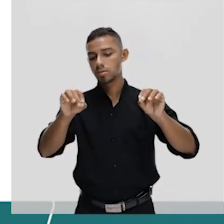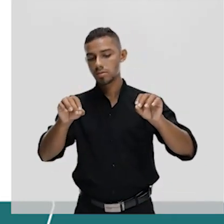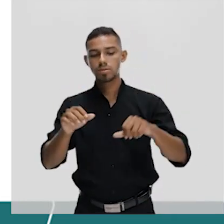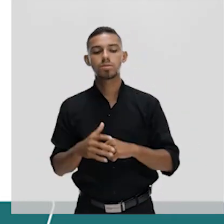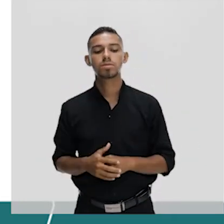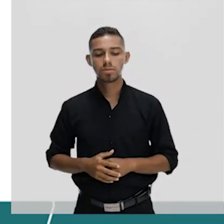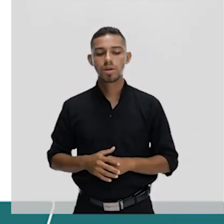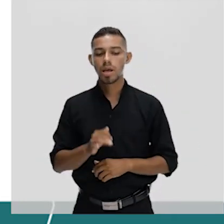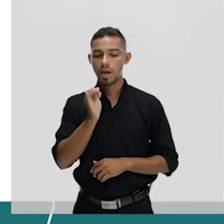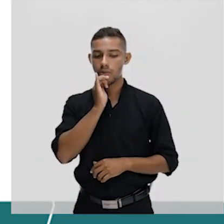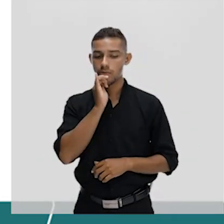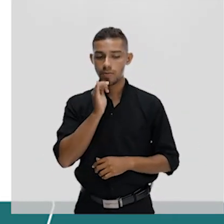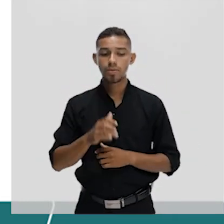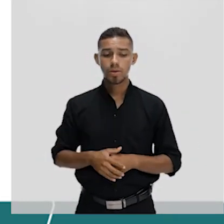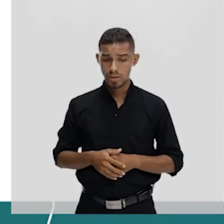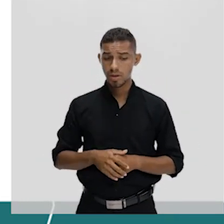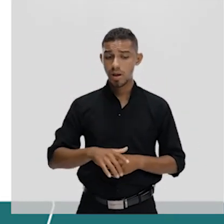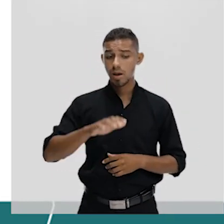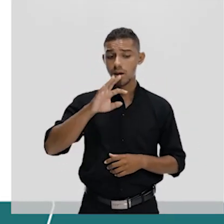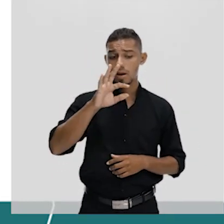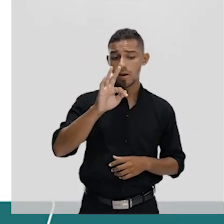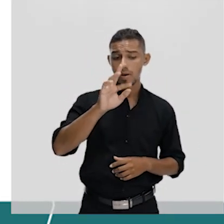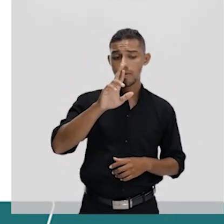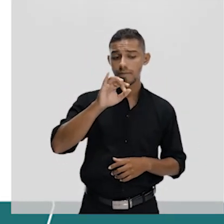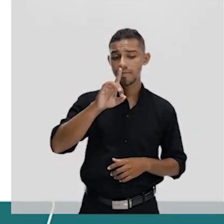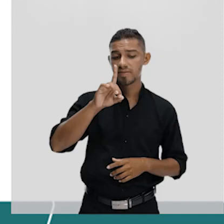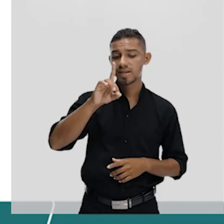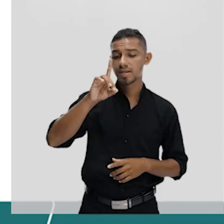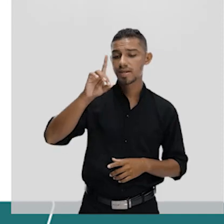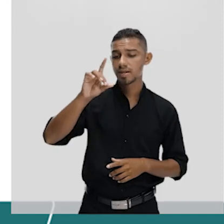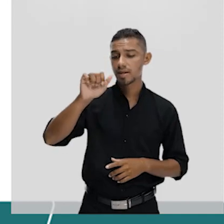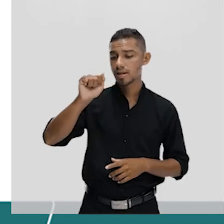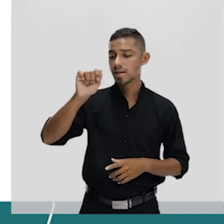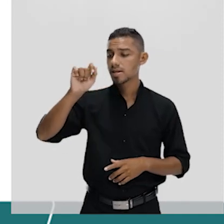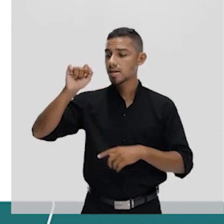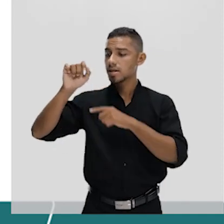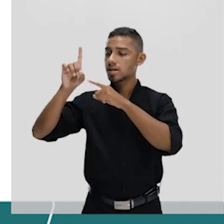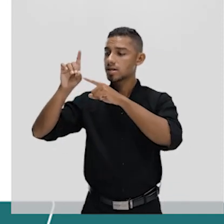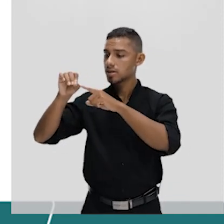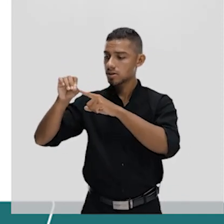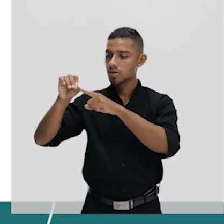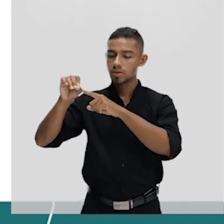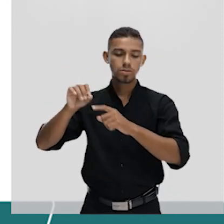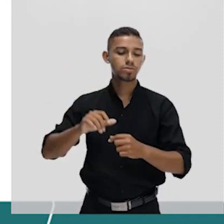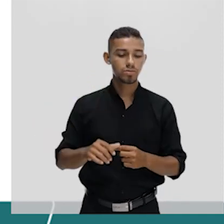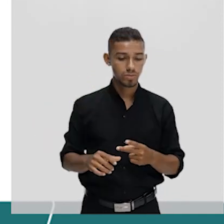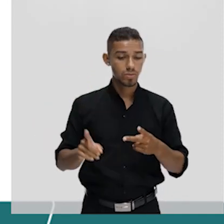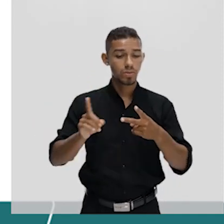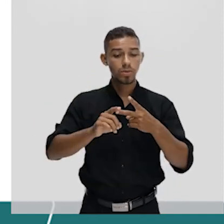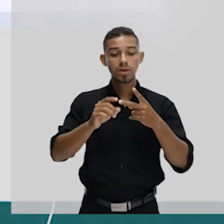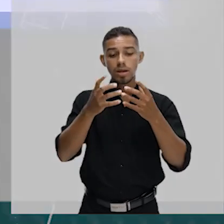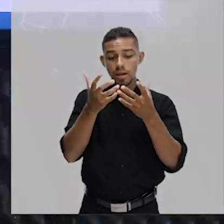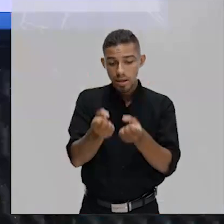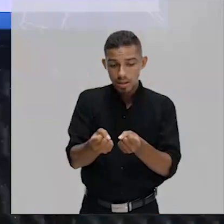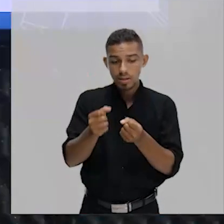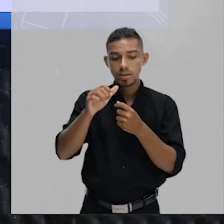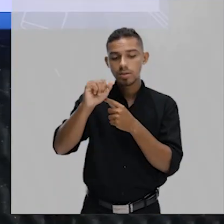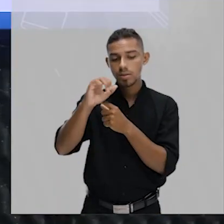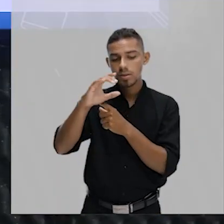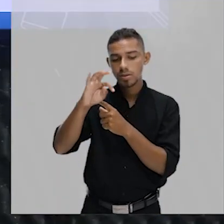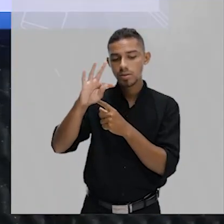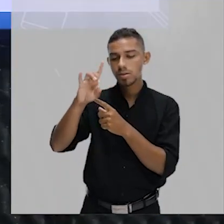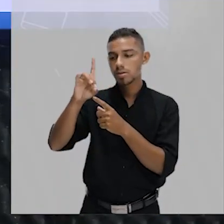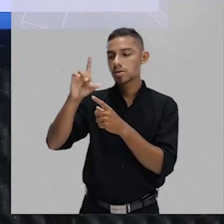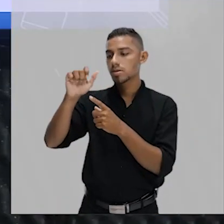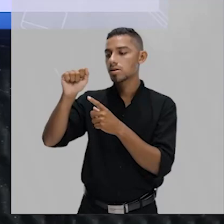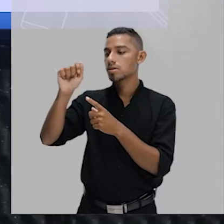jantar. Tenho aceitado todos os presentes com carinho. A água tinha sido benzida há